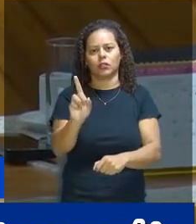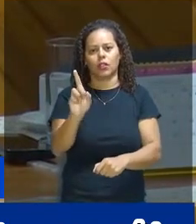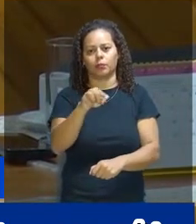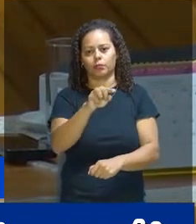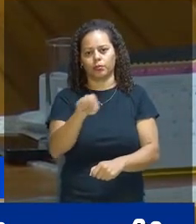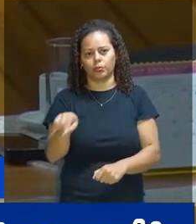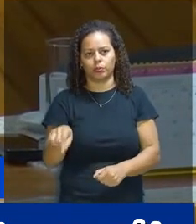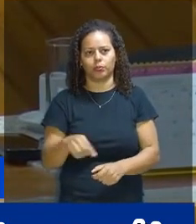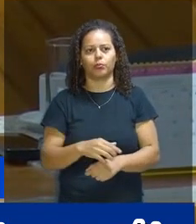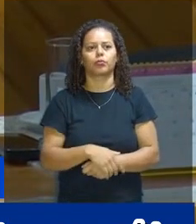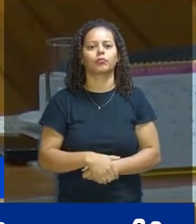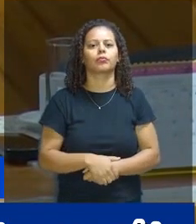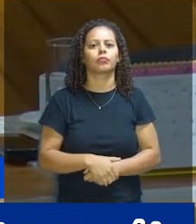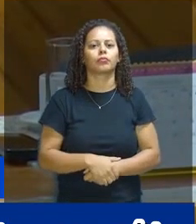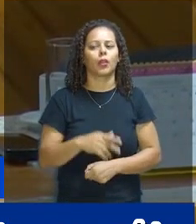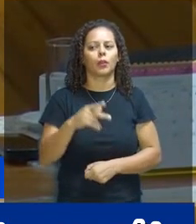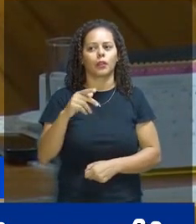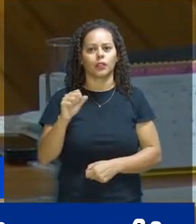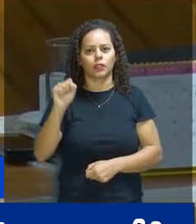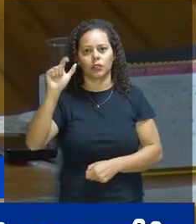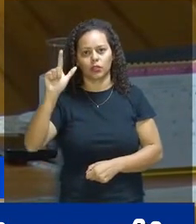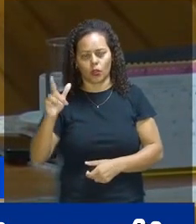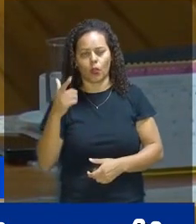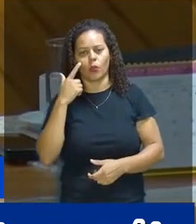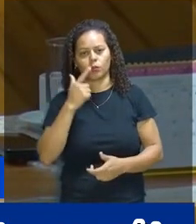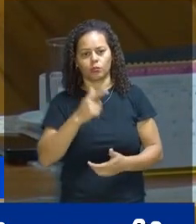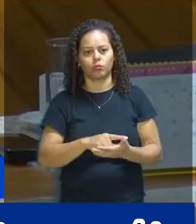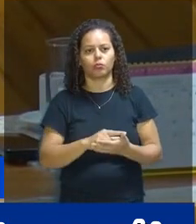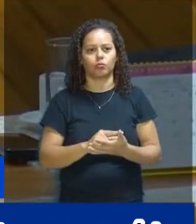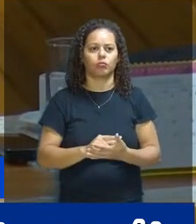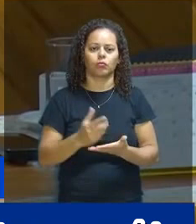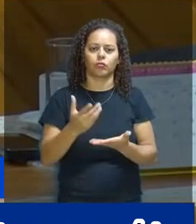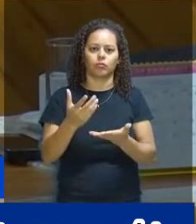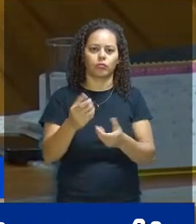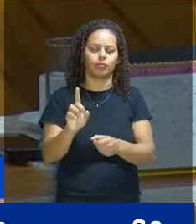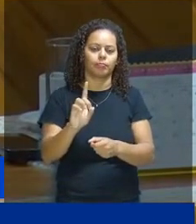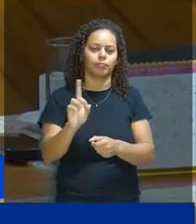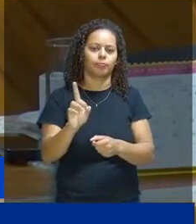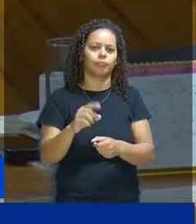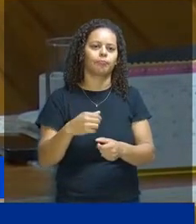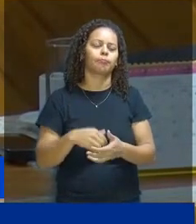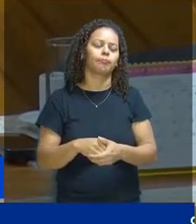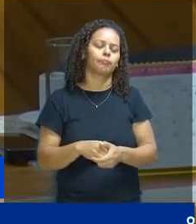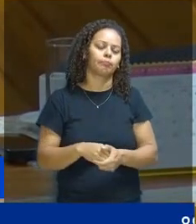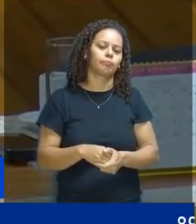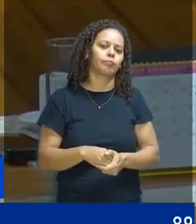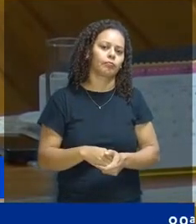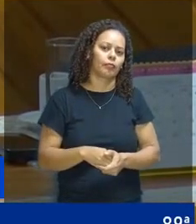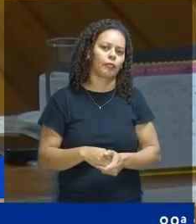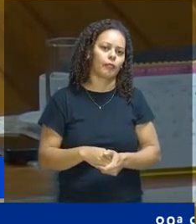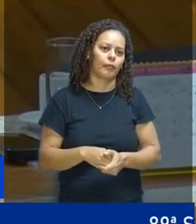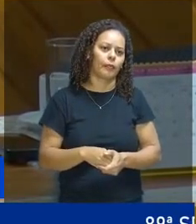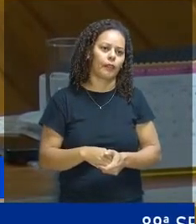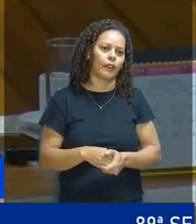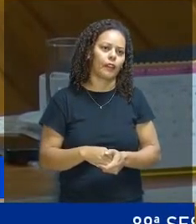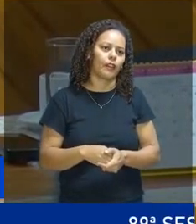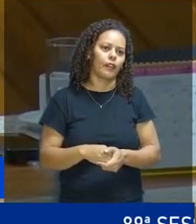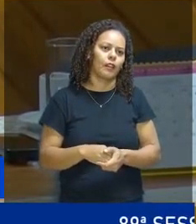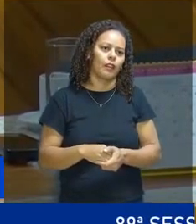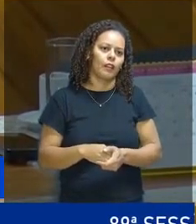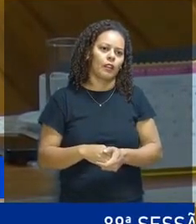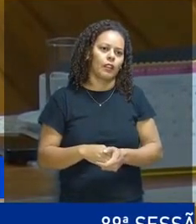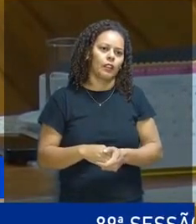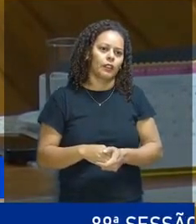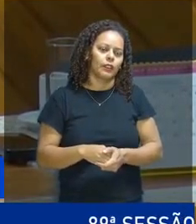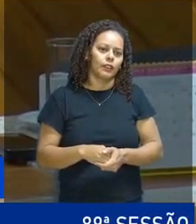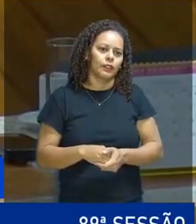Partido União Brasil, Diretório Regional do Amapá, referente ao exercício financeiro de 2022, nos termos do artigo 45, inciso 1º